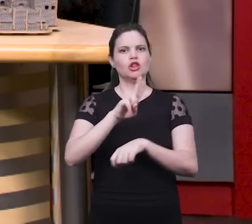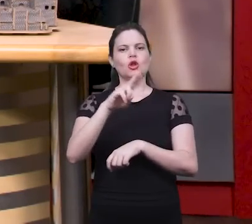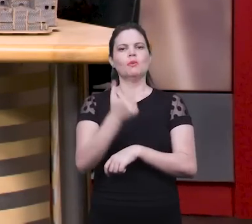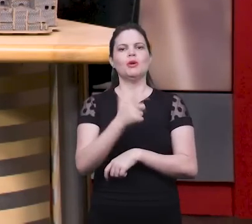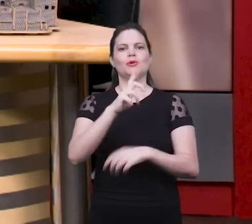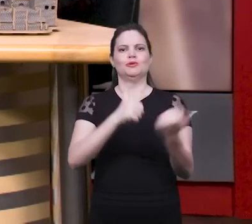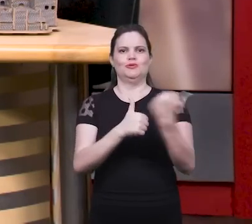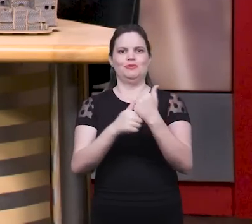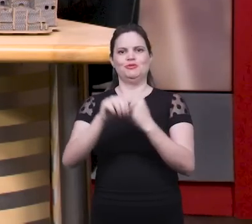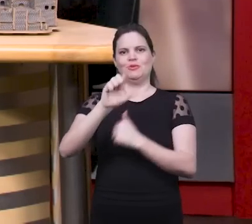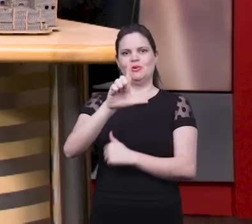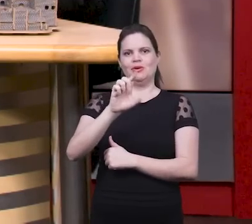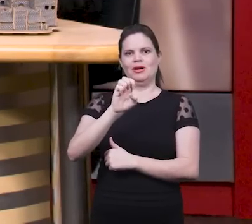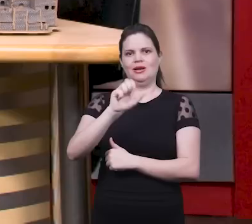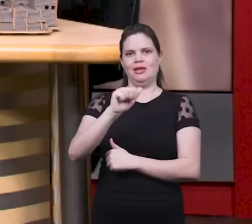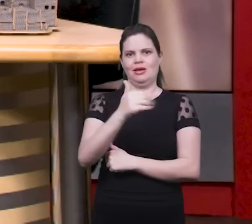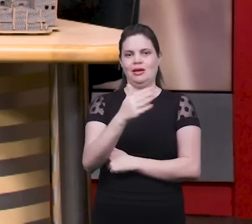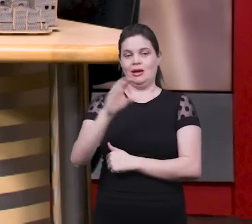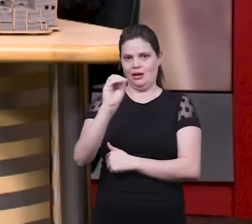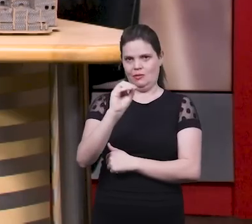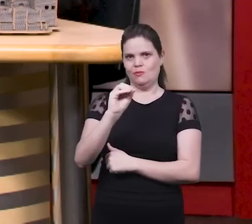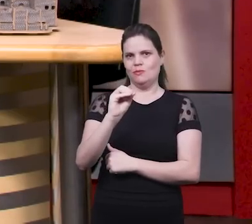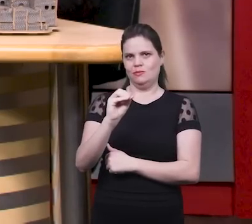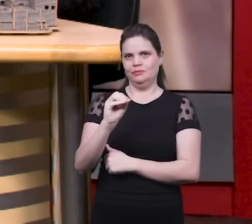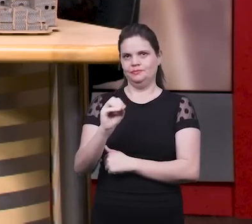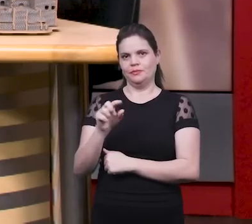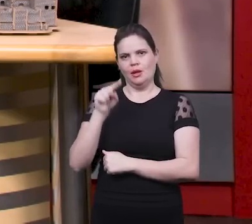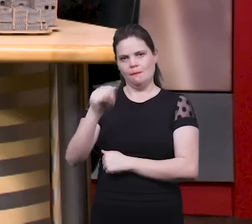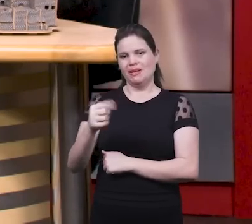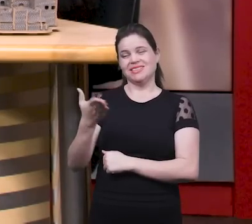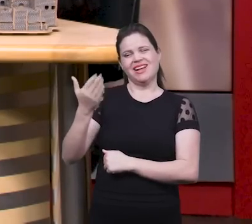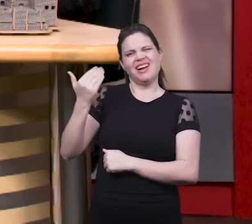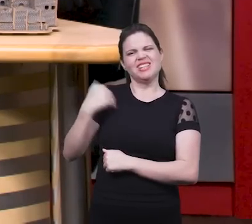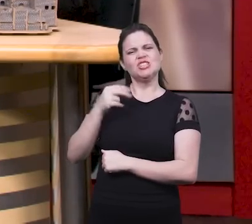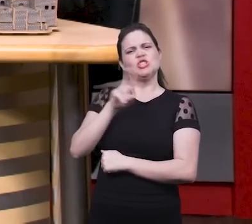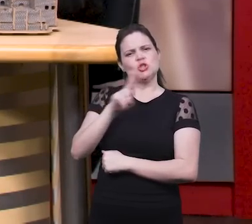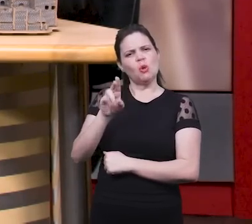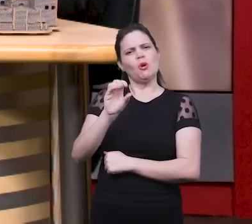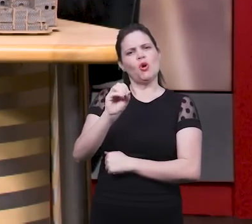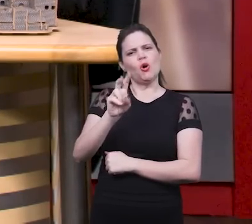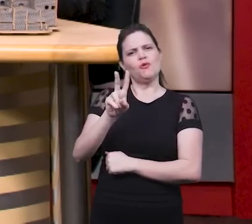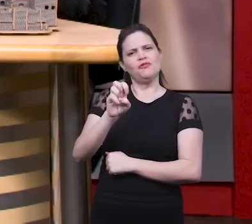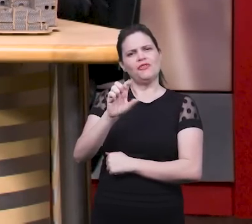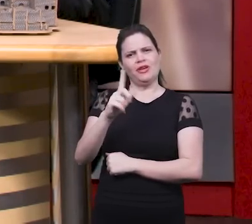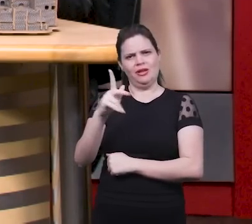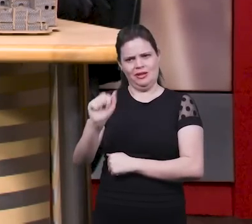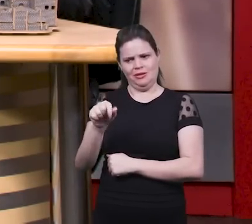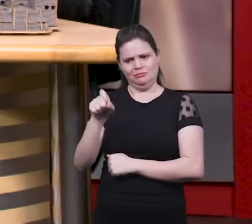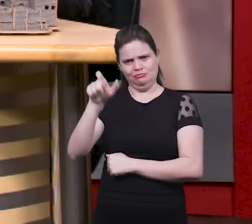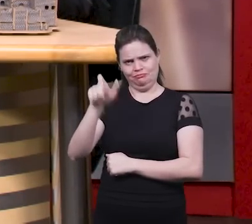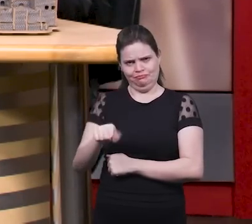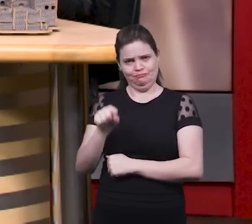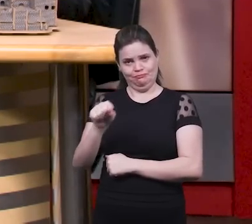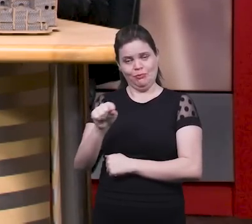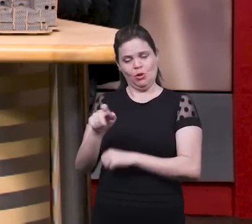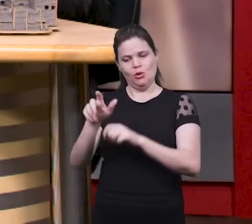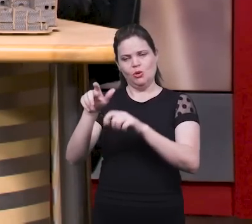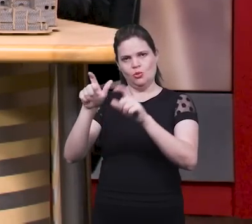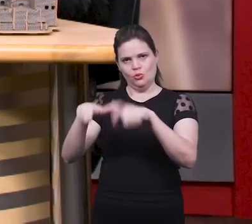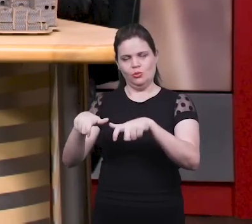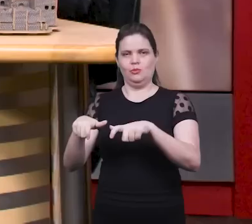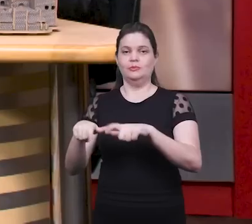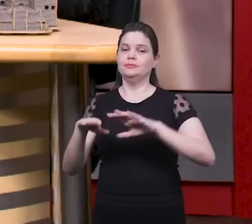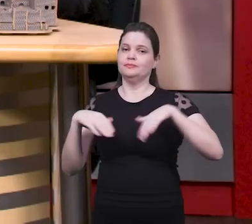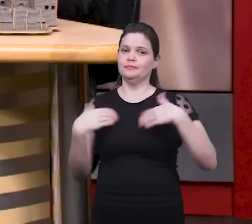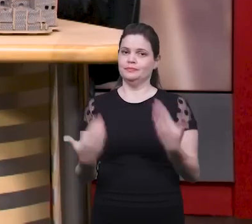aí, a Porta do Leão, mas antigamente aqui era a Porta das Ovelhas. Então a Bíblia, ela destaca o tanque